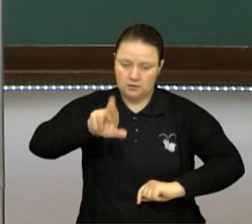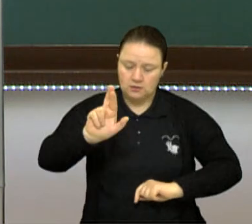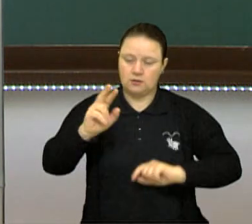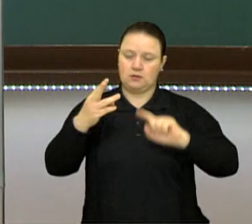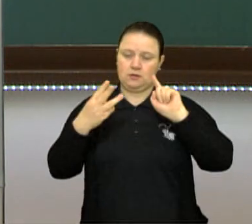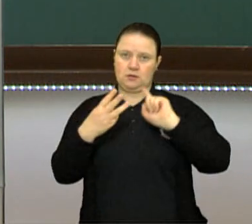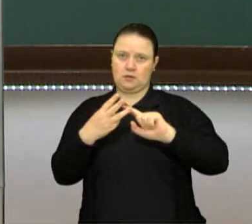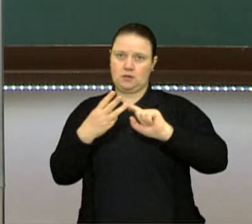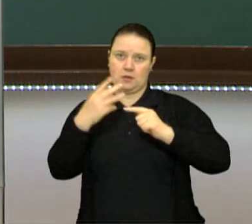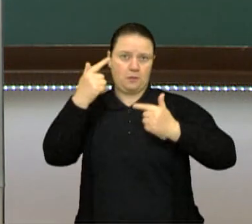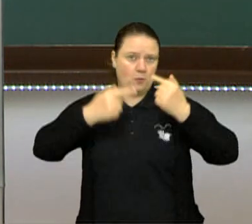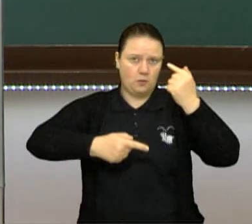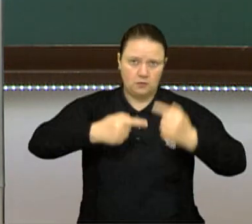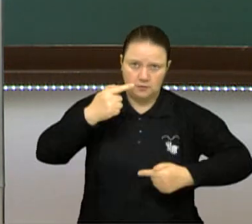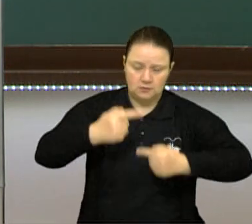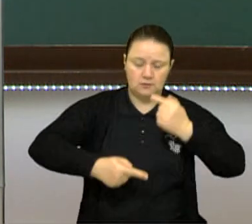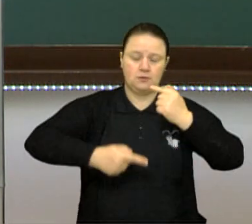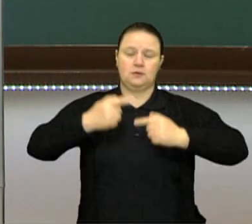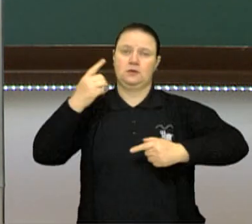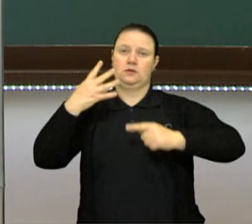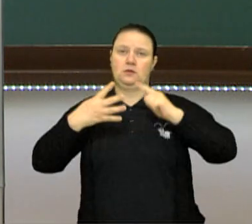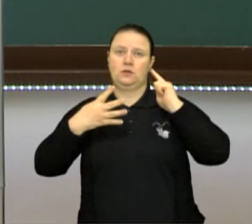identificação política, à questão